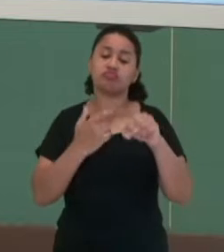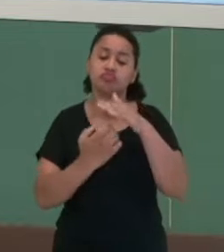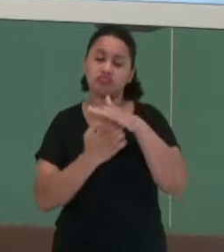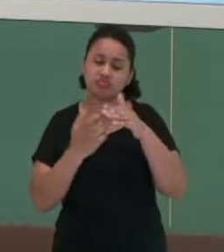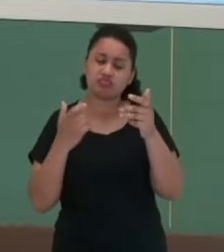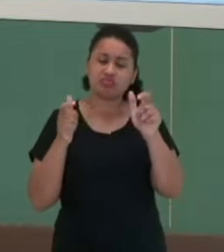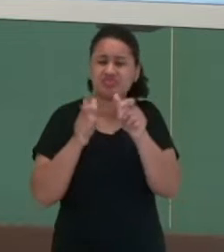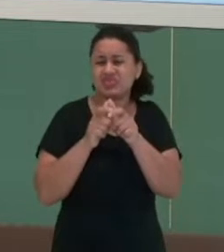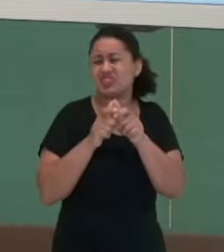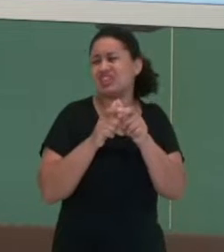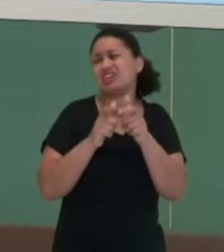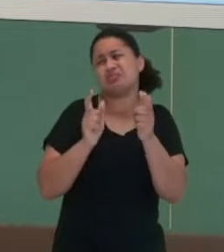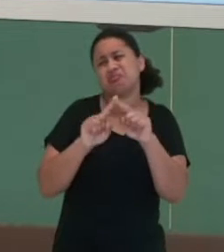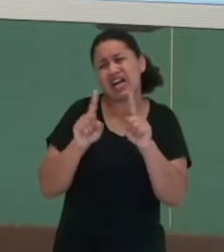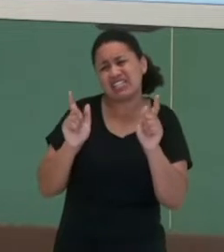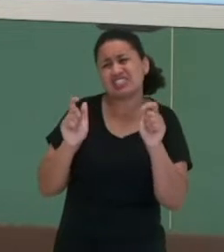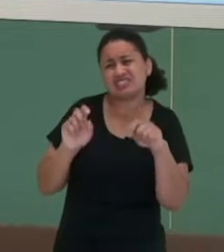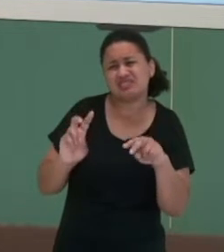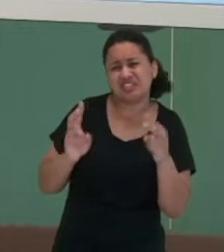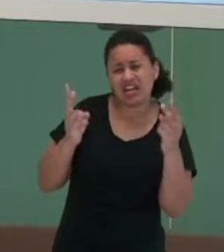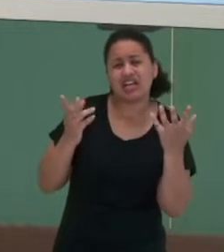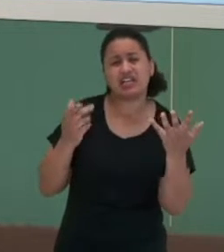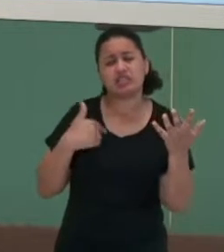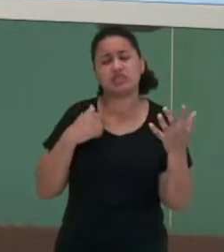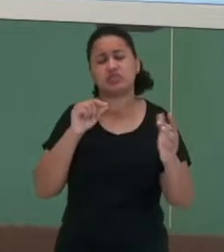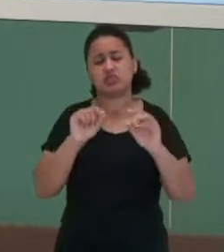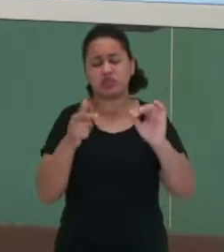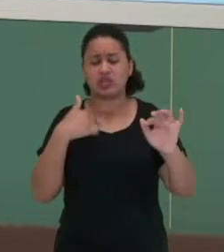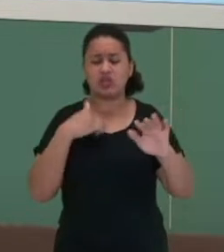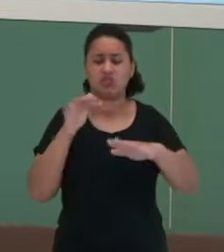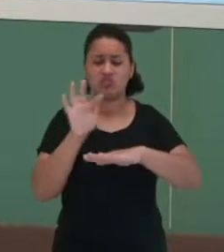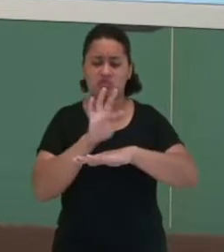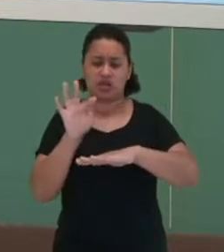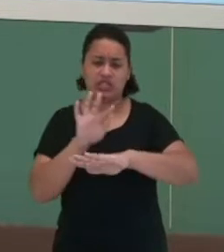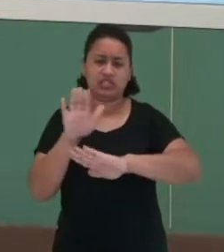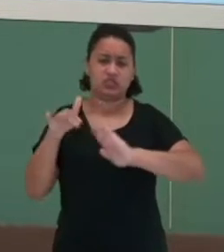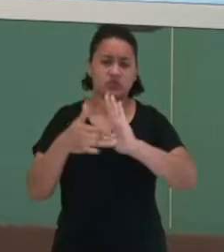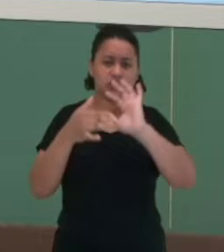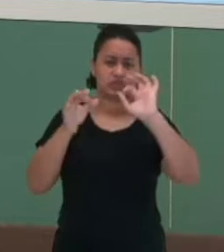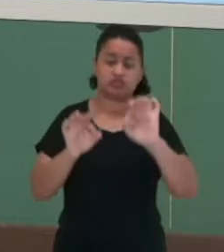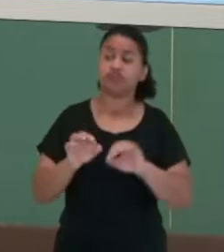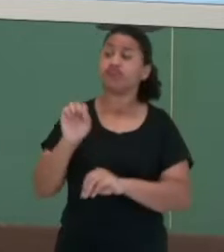vale a pena eu fazer a formalização?